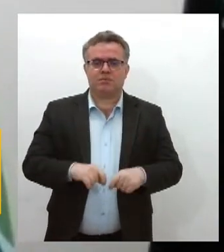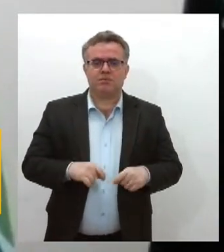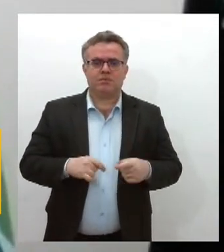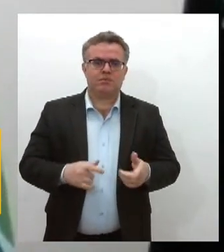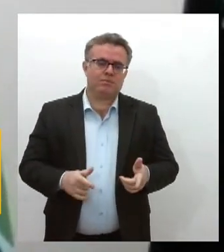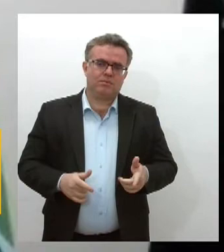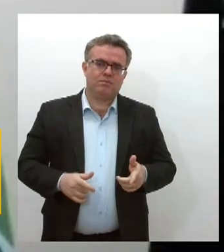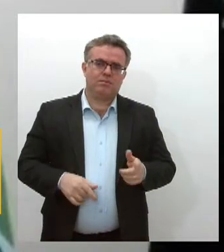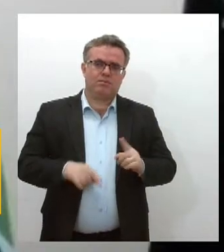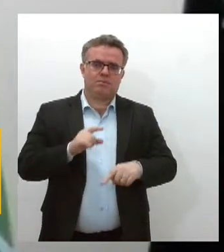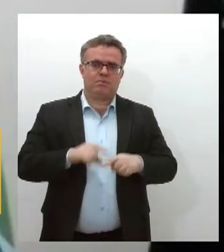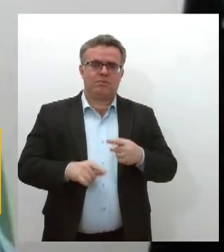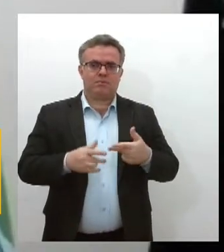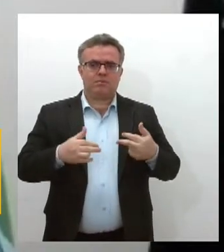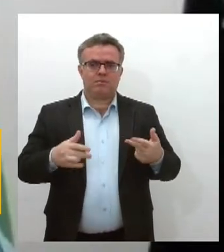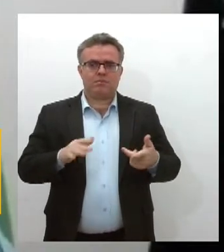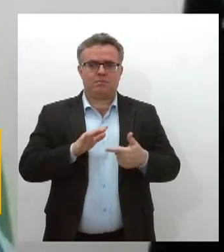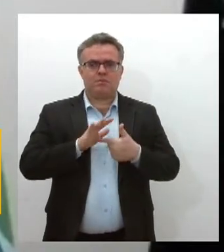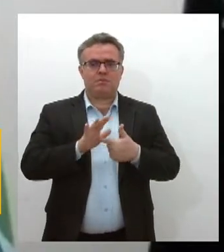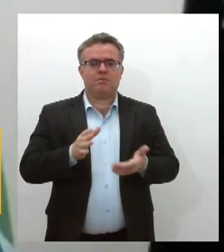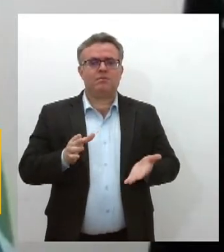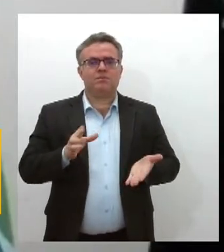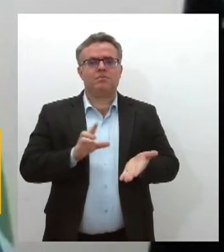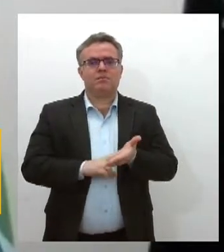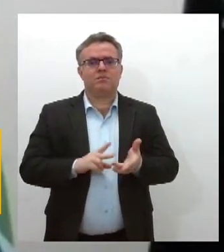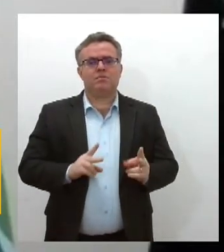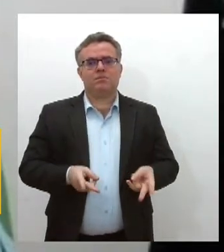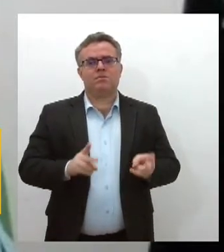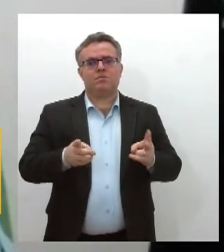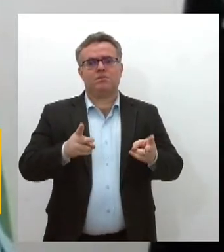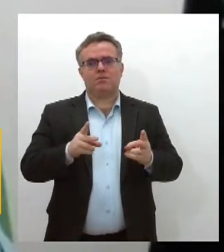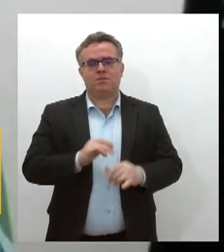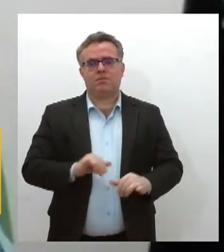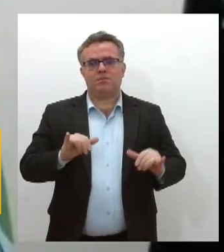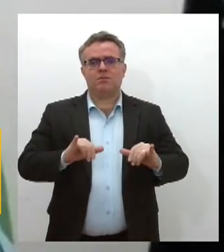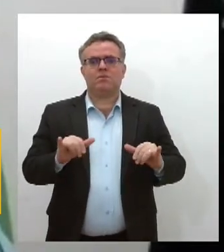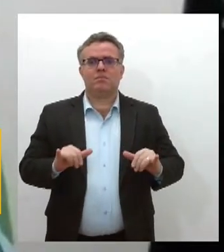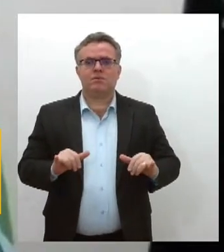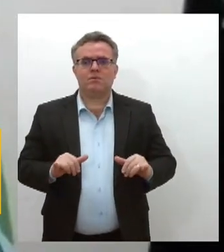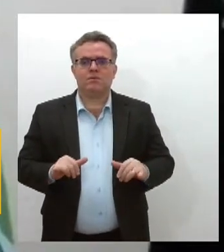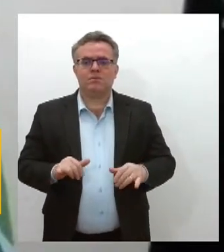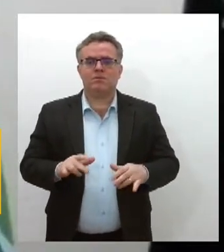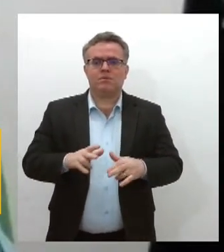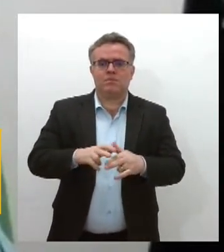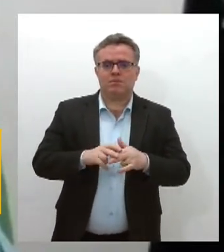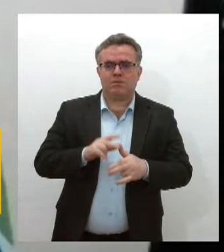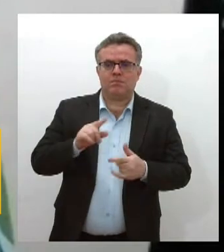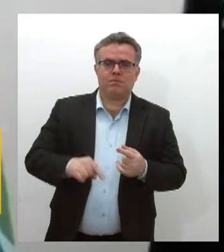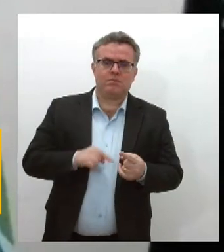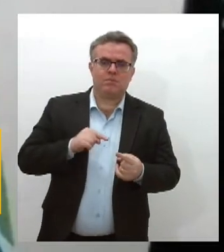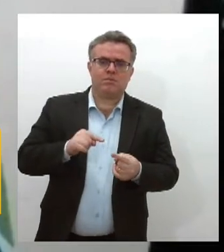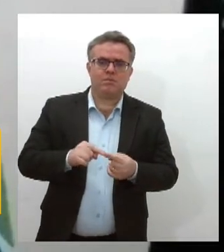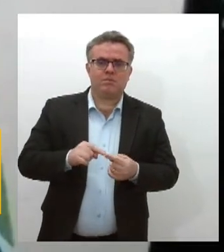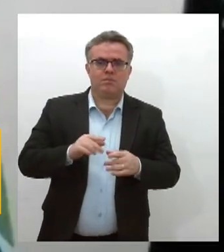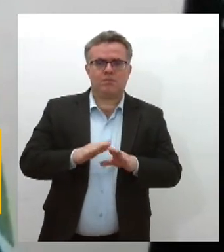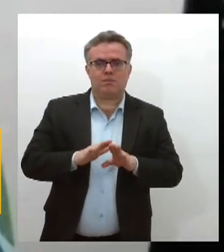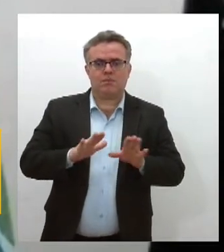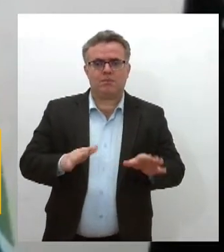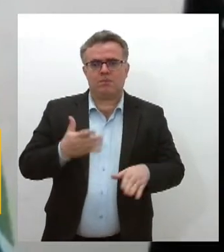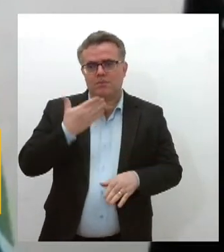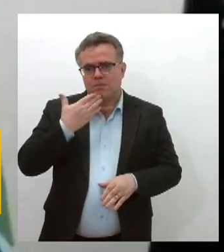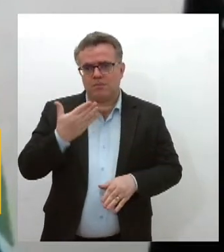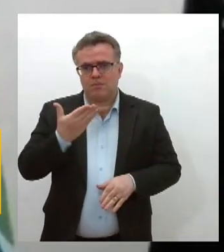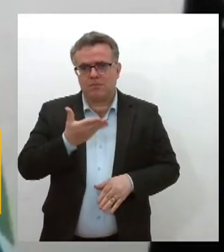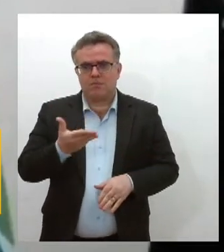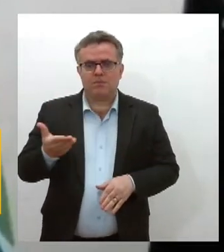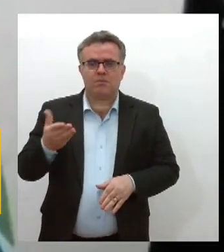IBGE também, que garante que essas informações não terão nenhum outro fim. Então, nosso objetivo é justamente pedir à população que nos